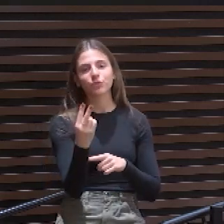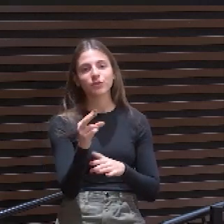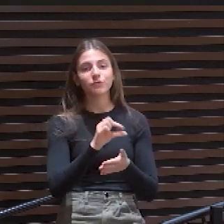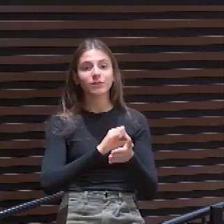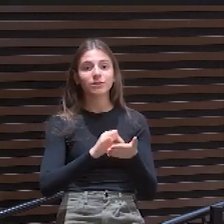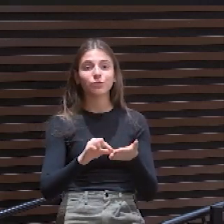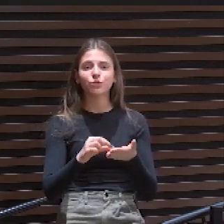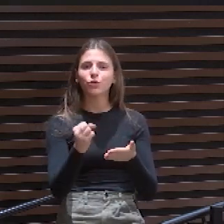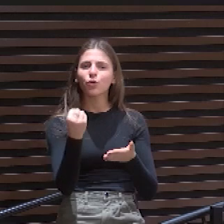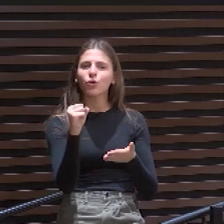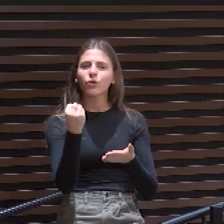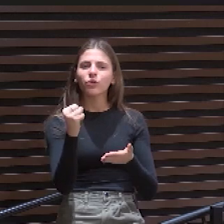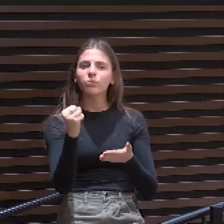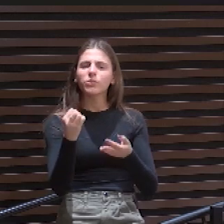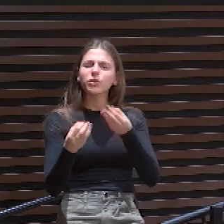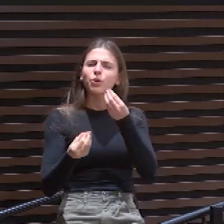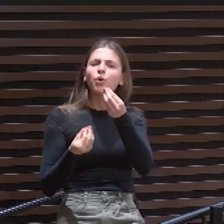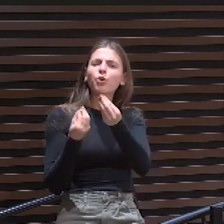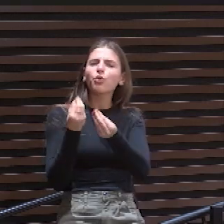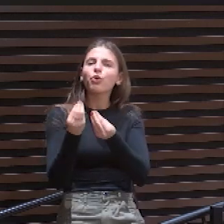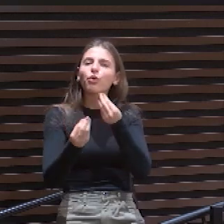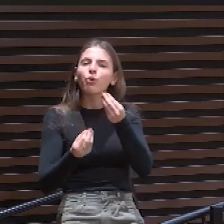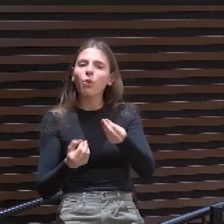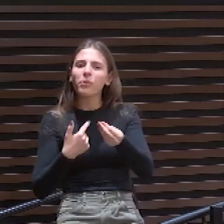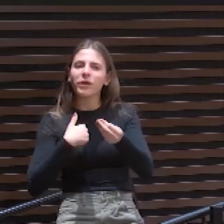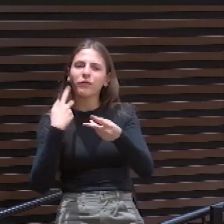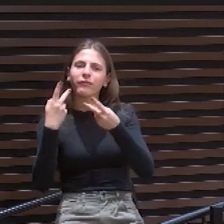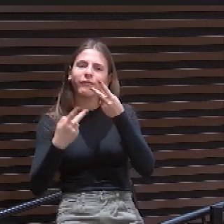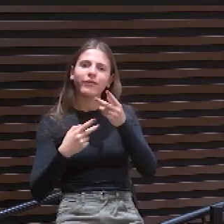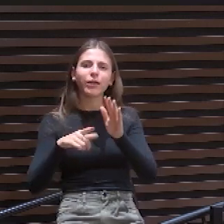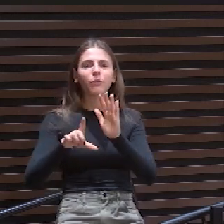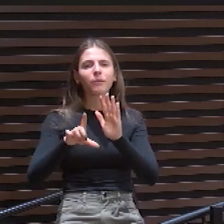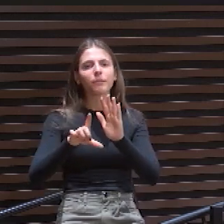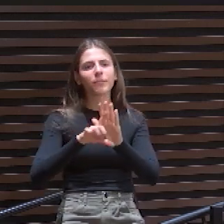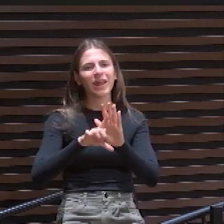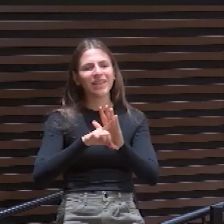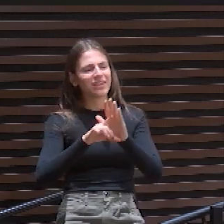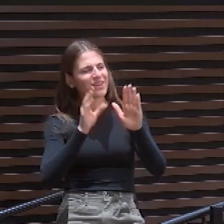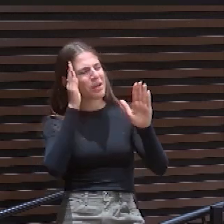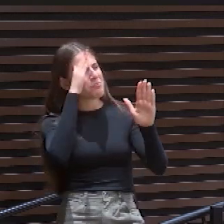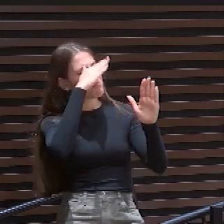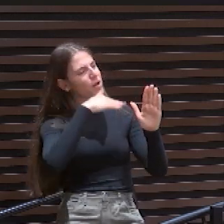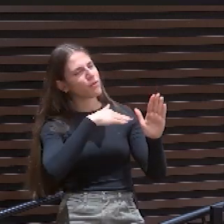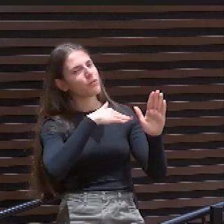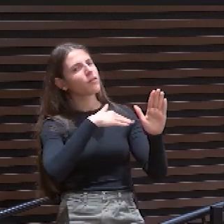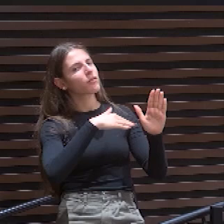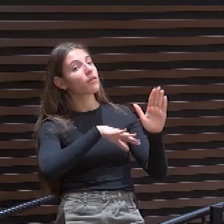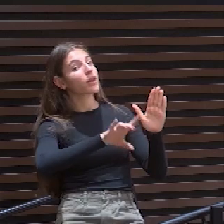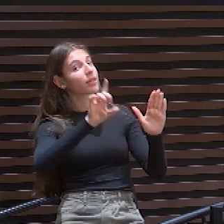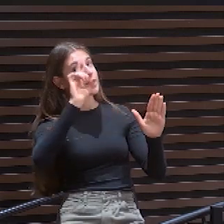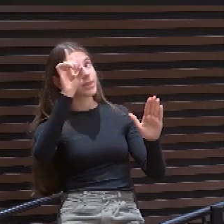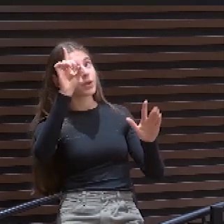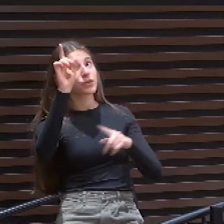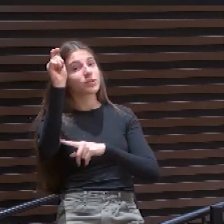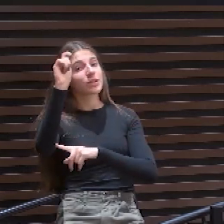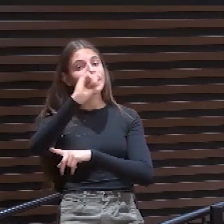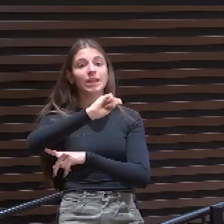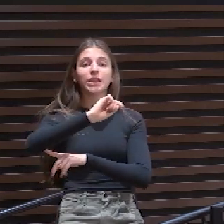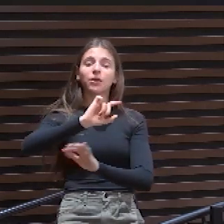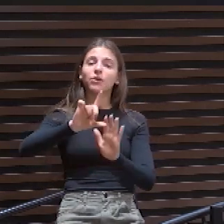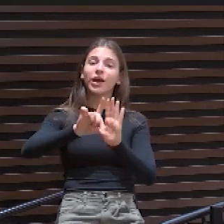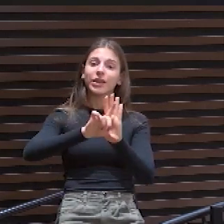Mas como assim? Como eu falo mal da lei? Presta atenção. Deus deu a lei. Ame ao